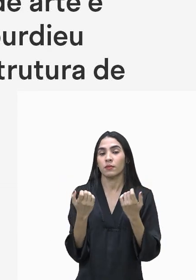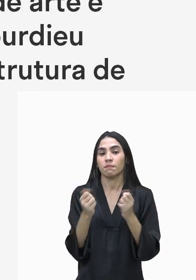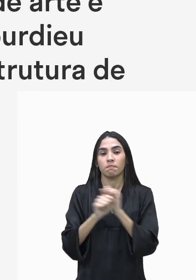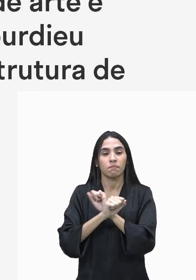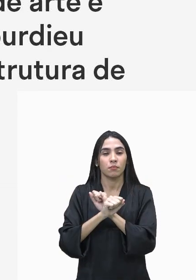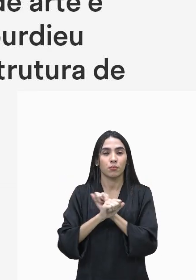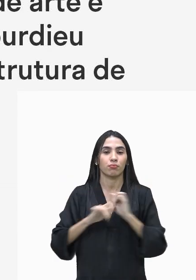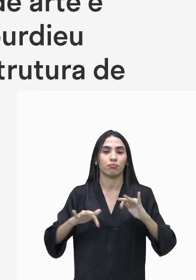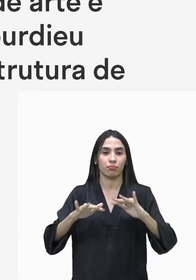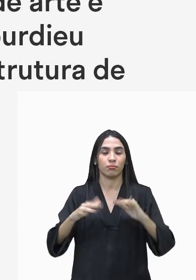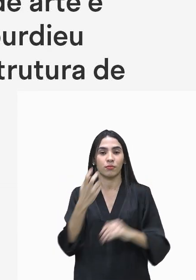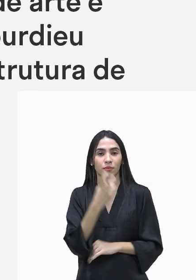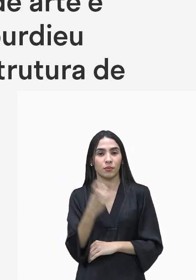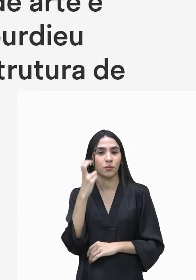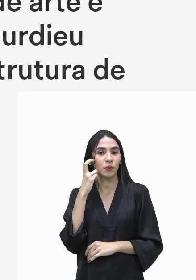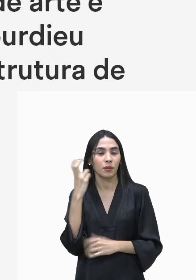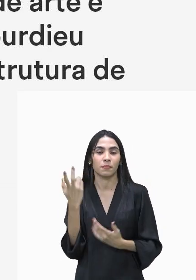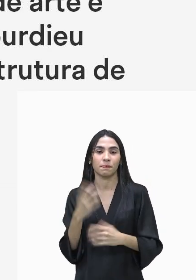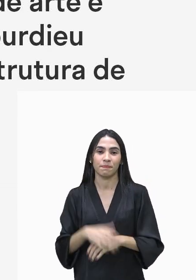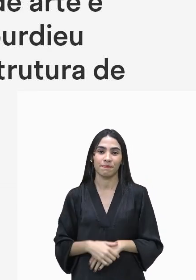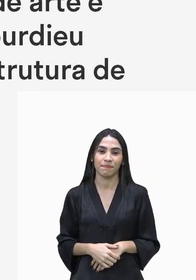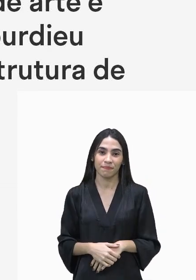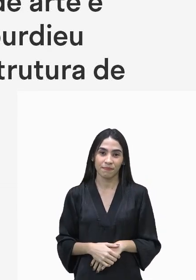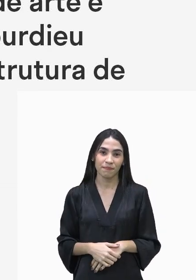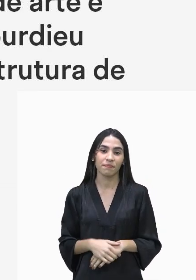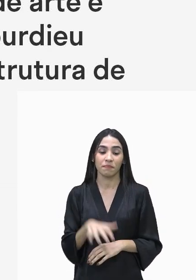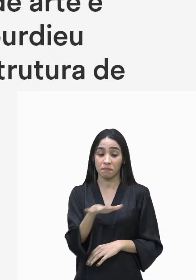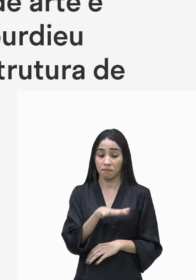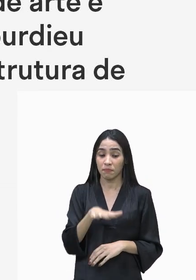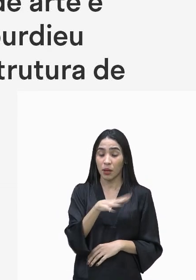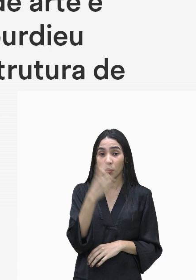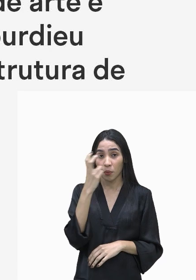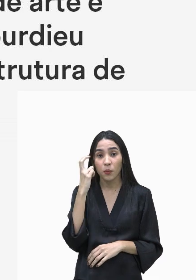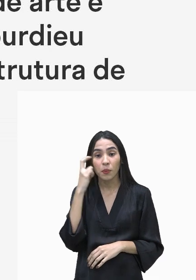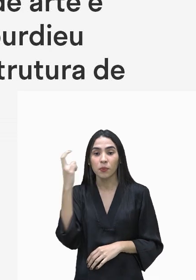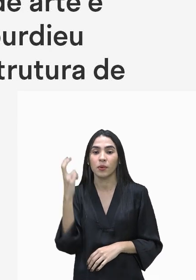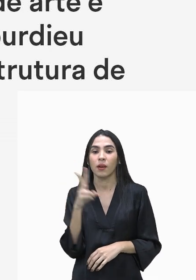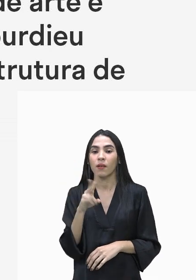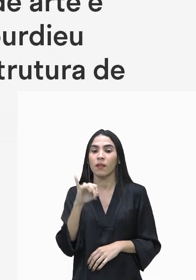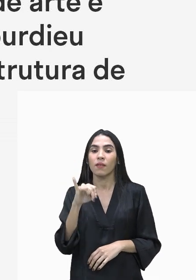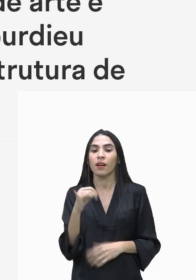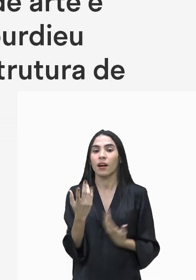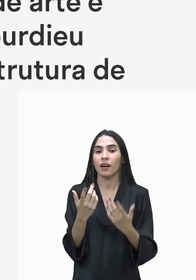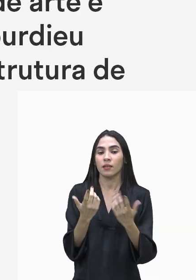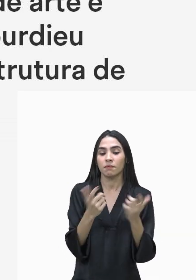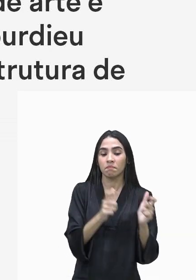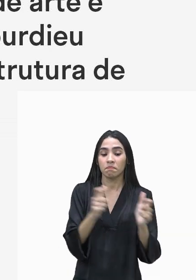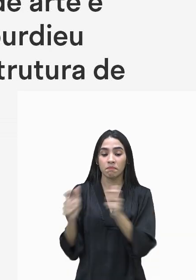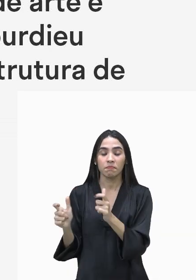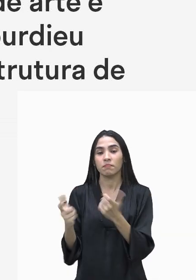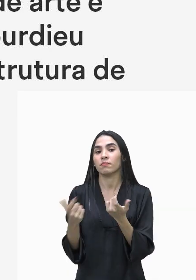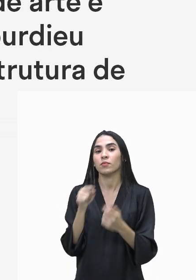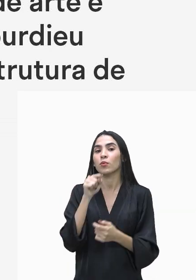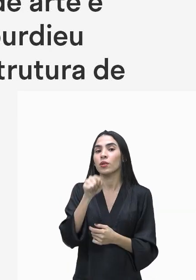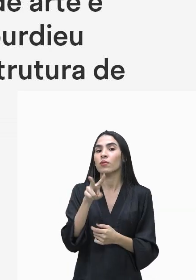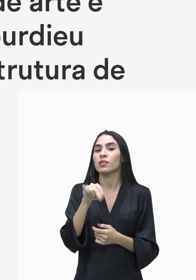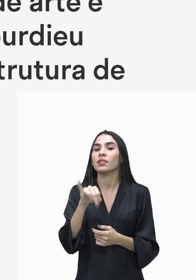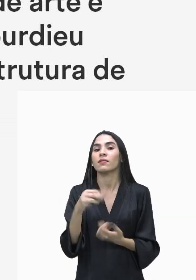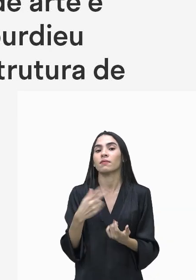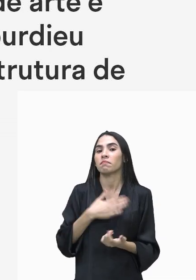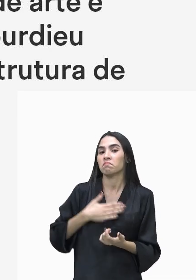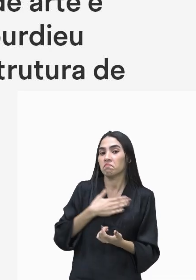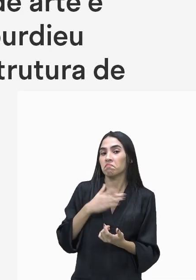transmissão cultural. O seu meio cultural é que vai determinar o que você vai gostar